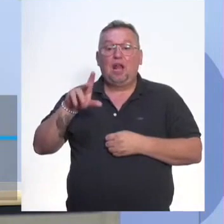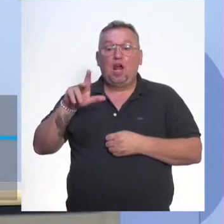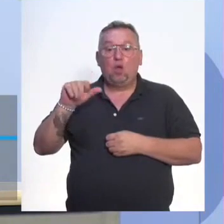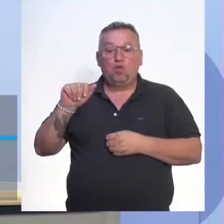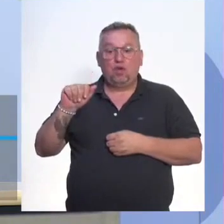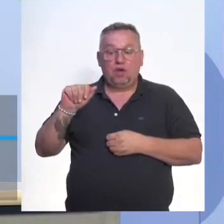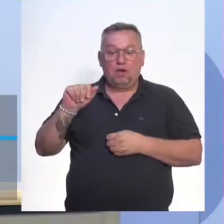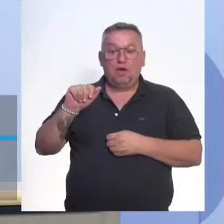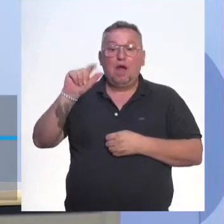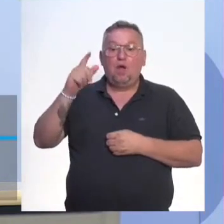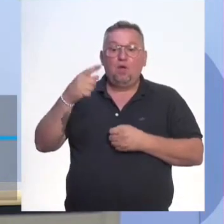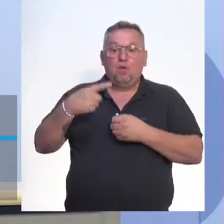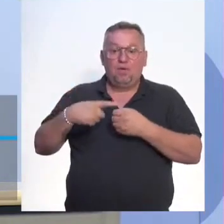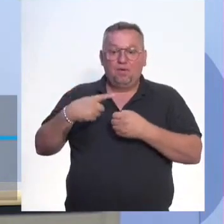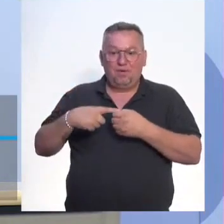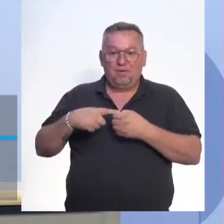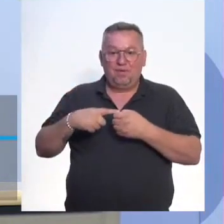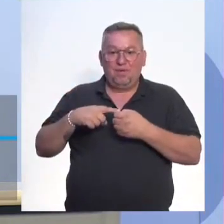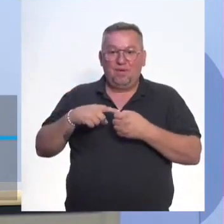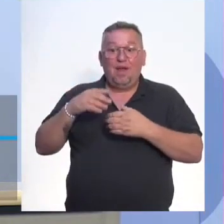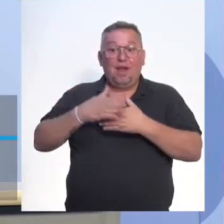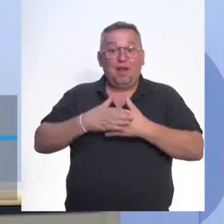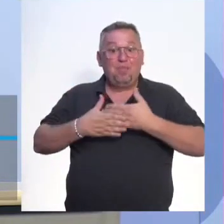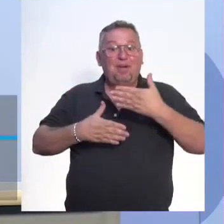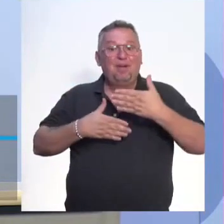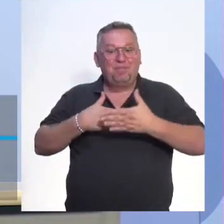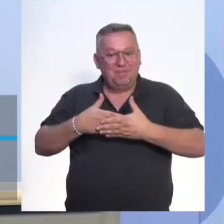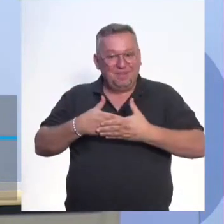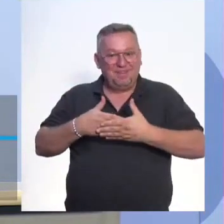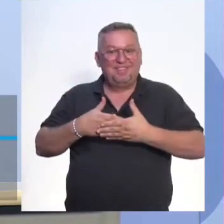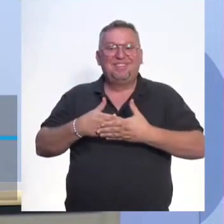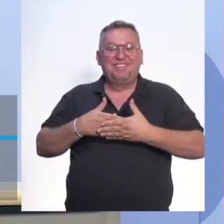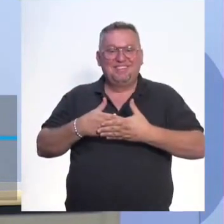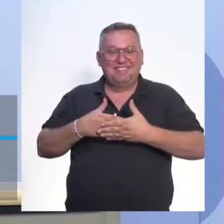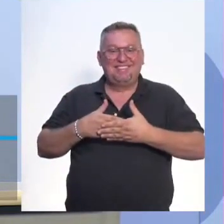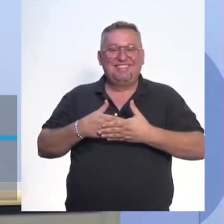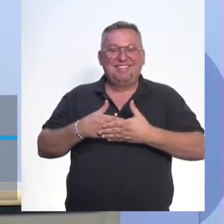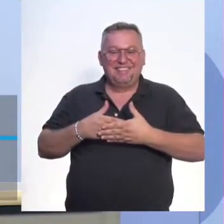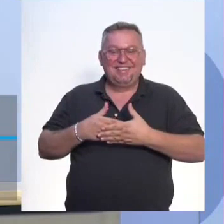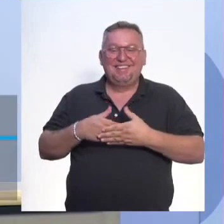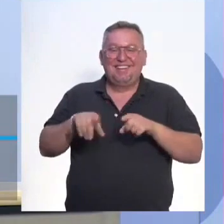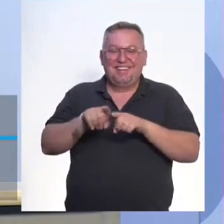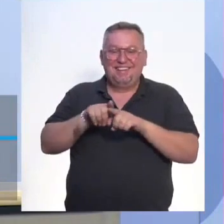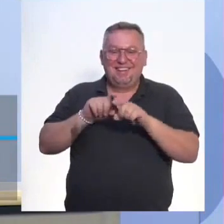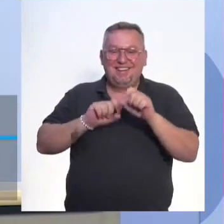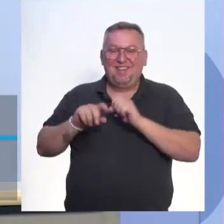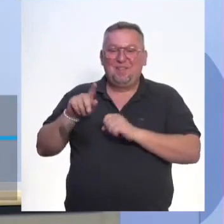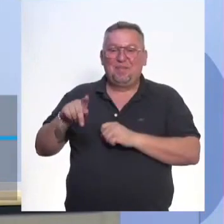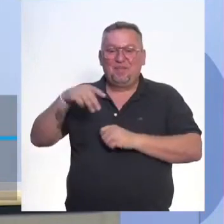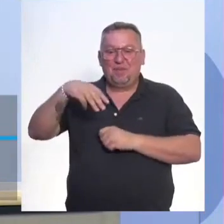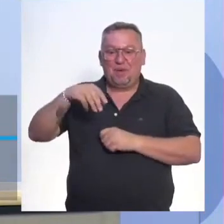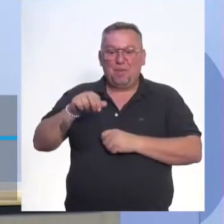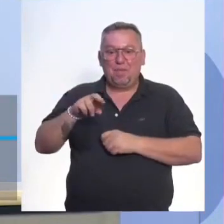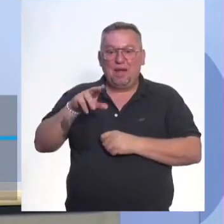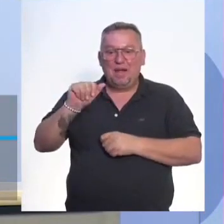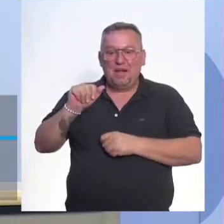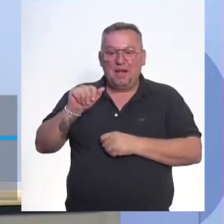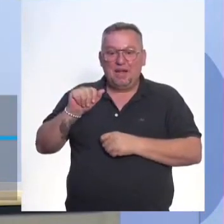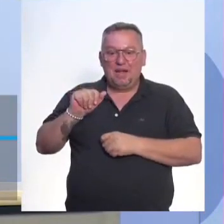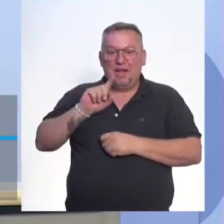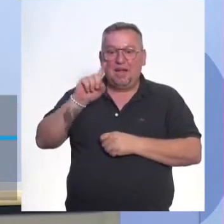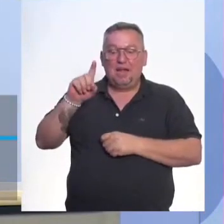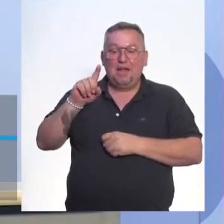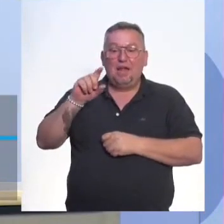da Cunha Junqueira, lá de Ribeirão Preto, viu, professora Inês? Ribeirão Preto. E a professora Mara, da escola Mira, de